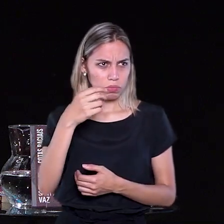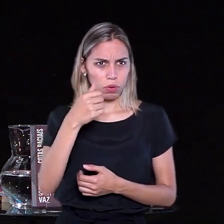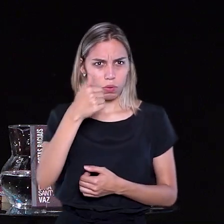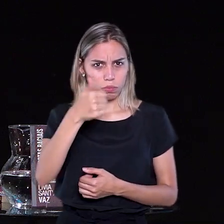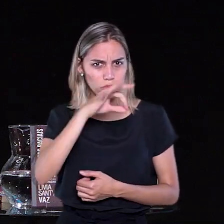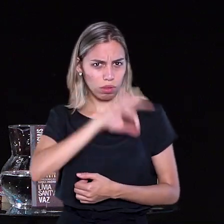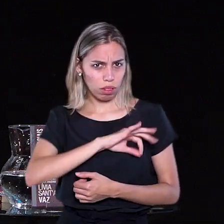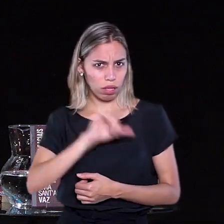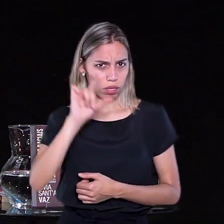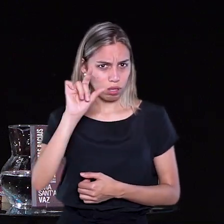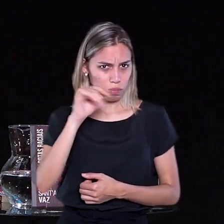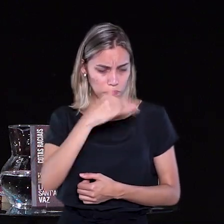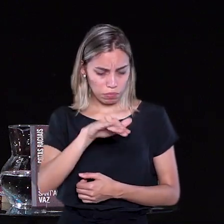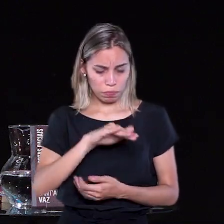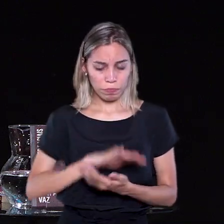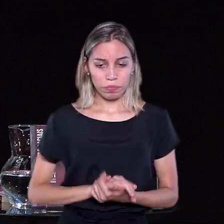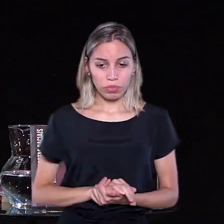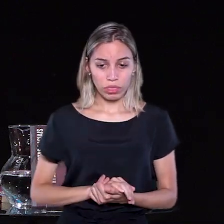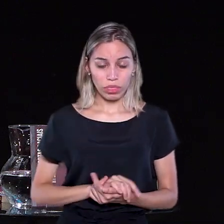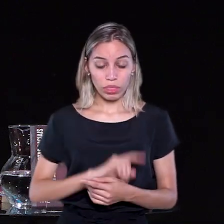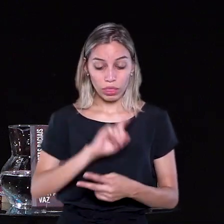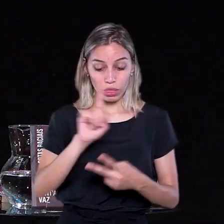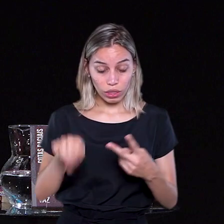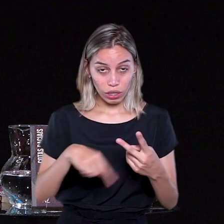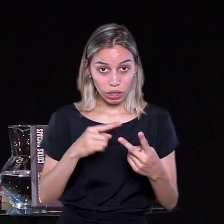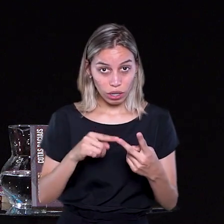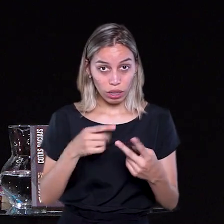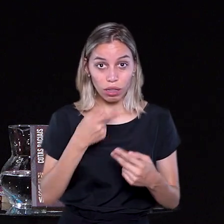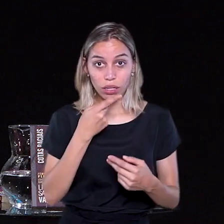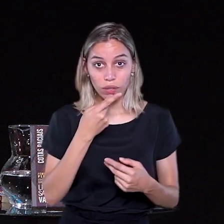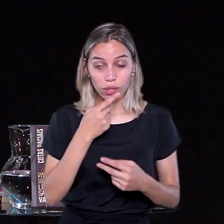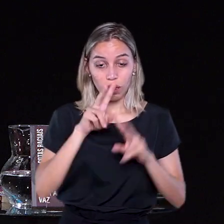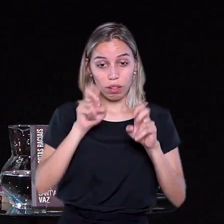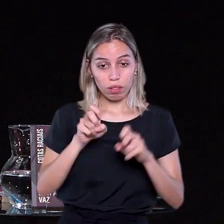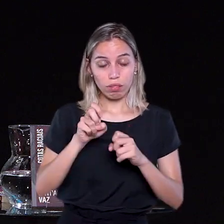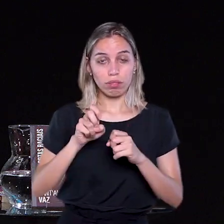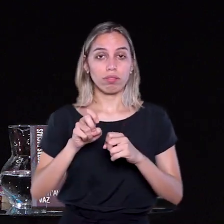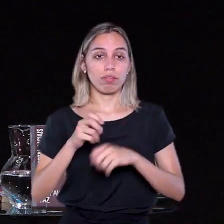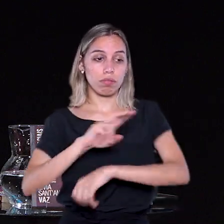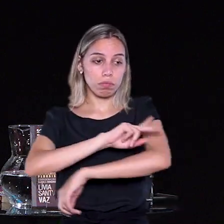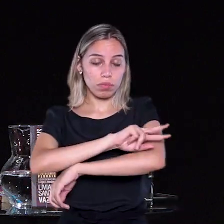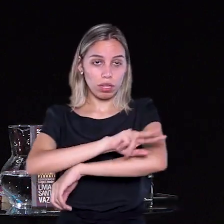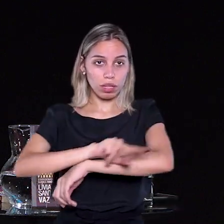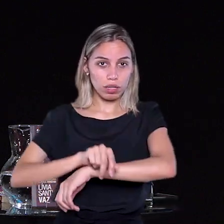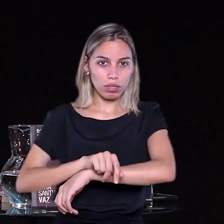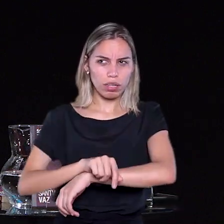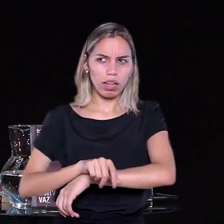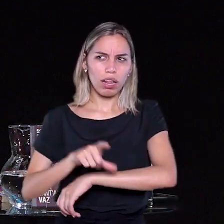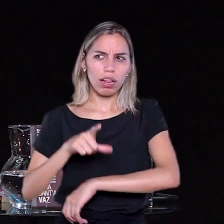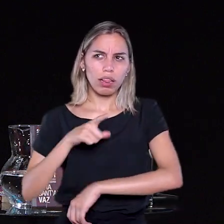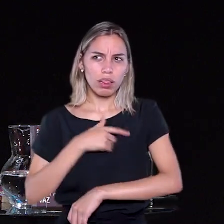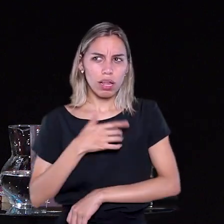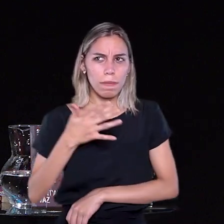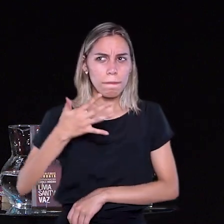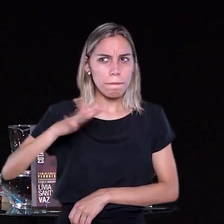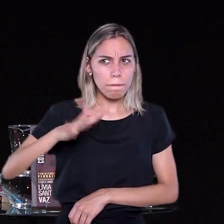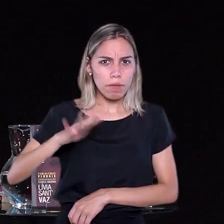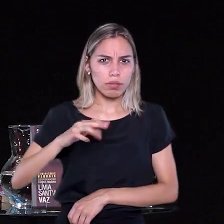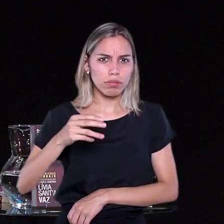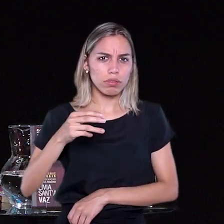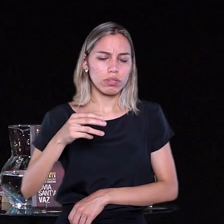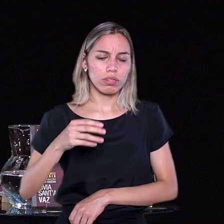social. Só então é que a lei vai falar na questão racial, que vai ser um percentual correspondente